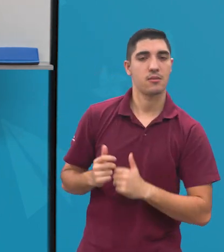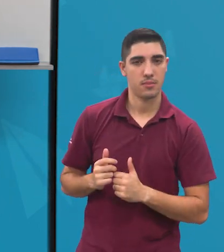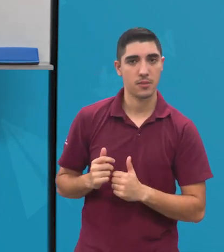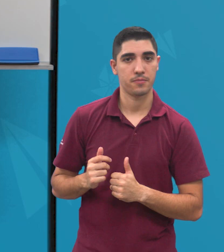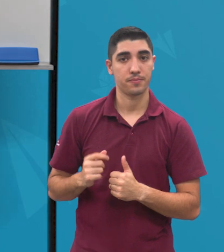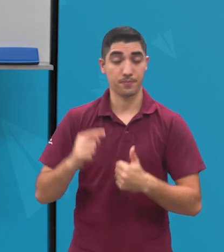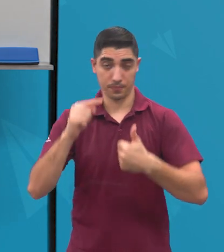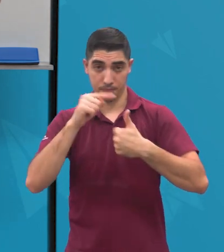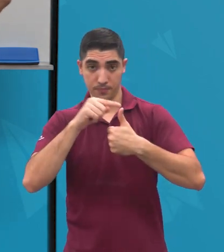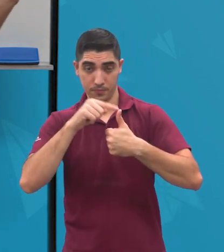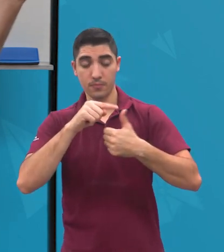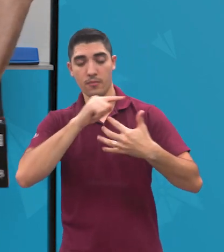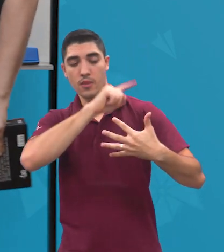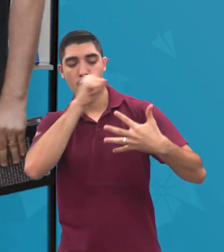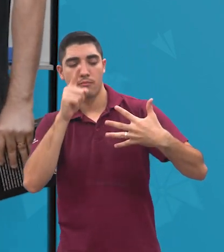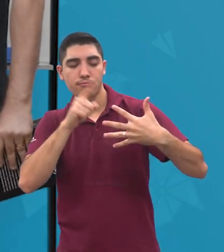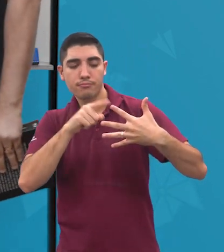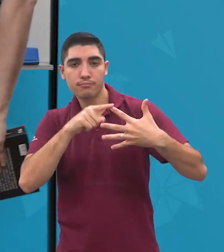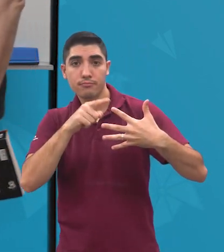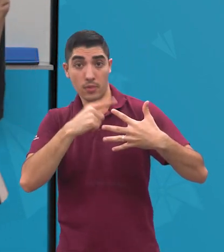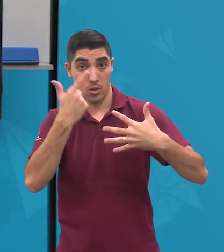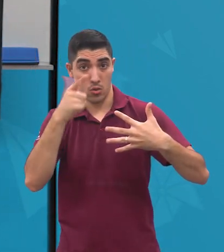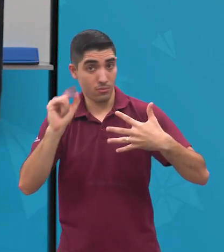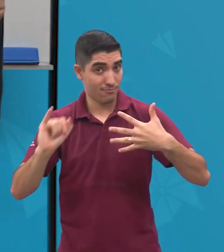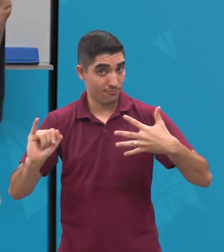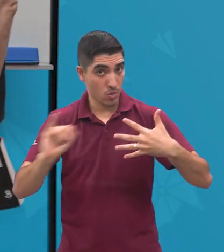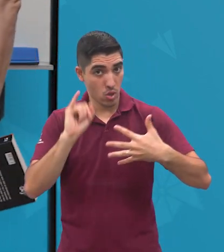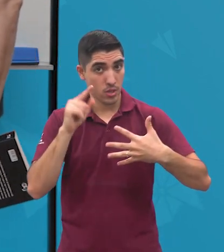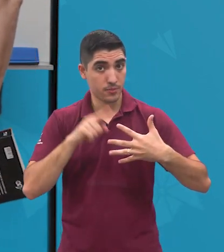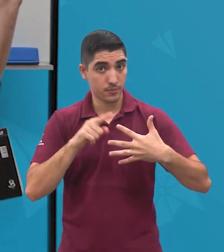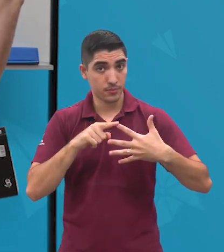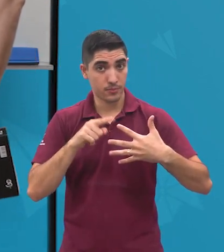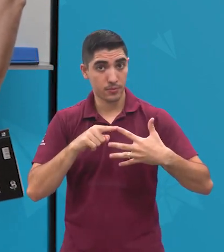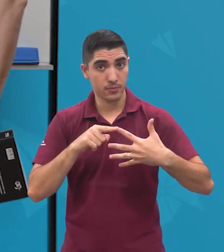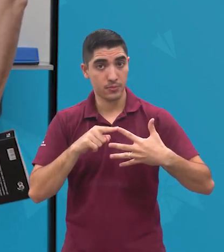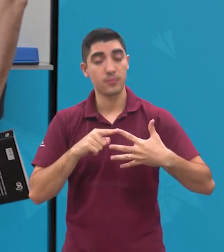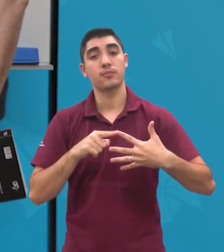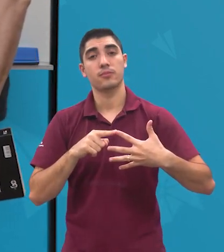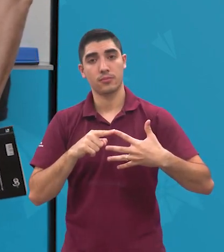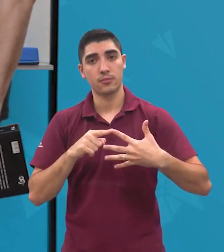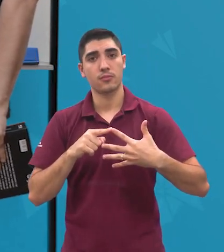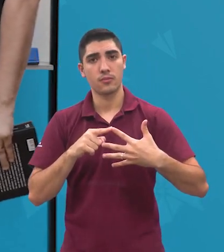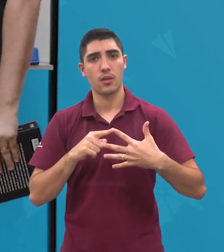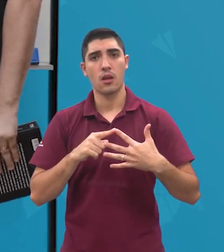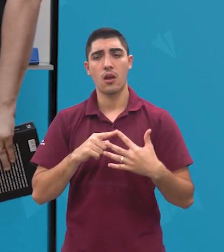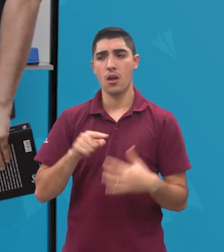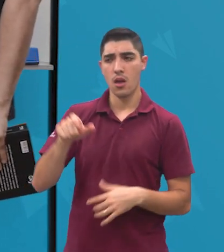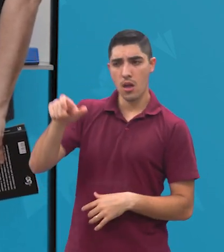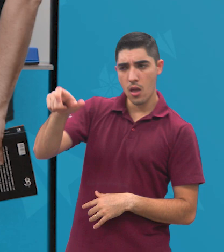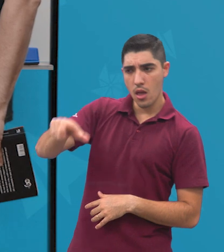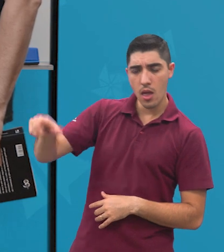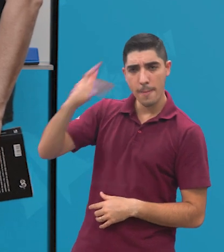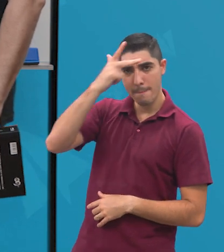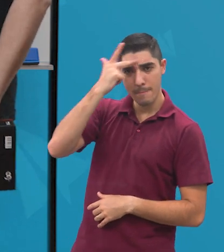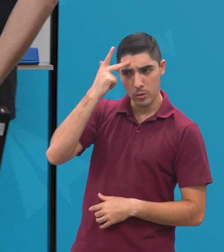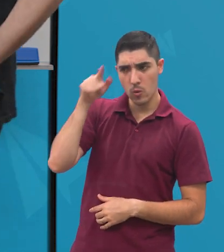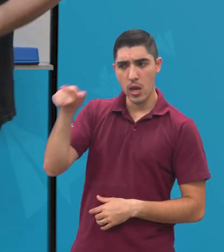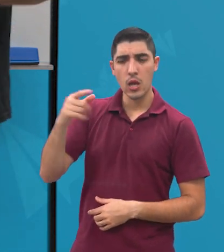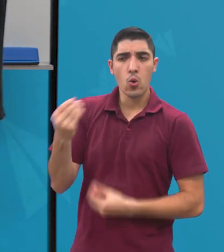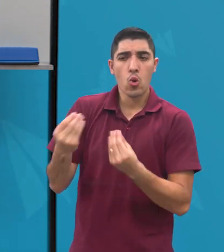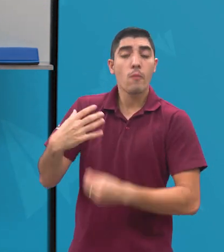interpretativo. O segundo elemento muito importante é como essas pessoas se